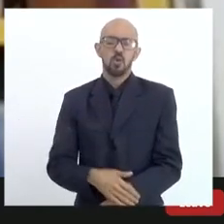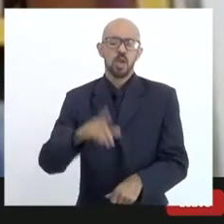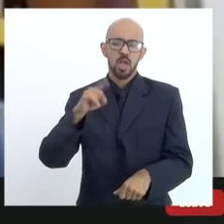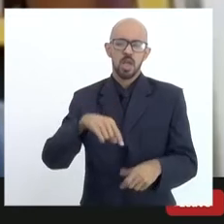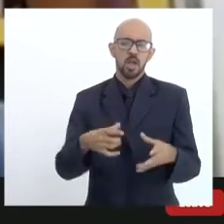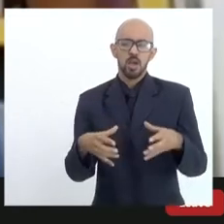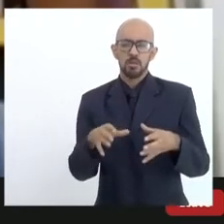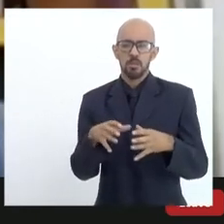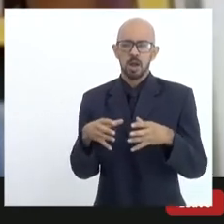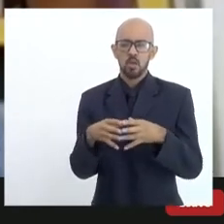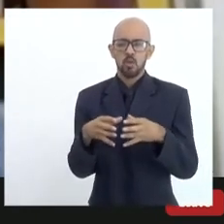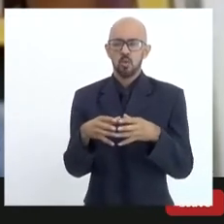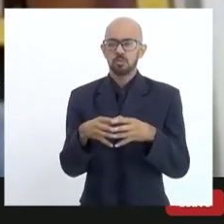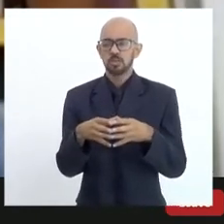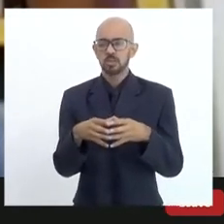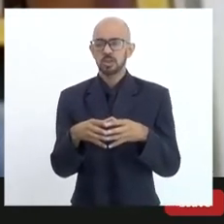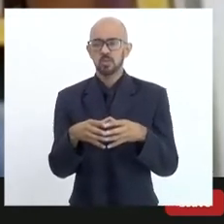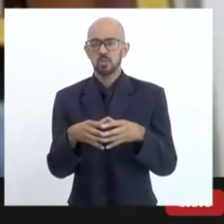comissão independente,